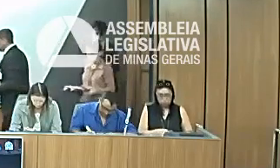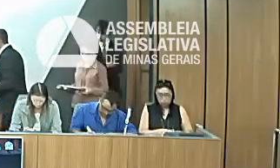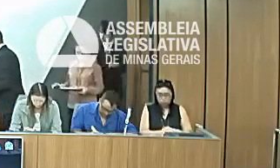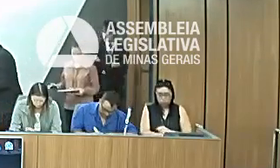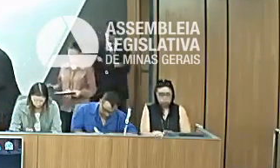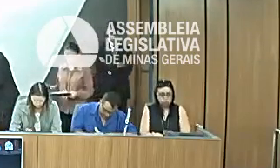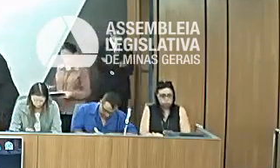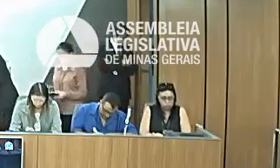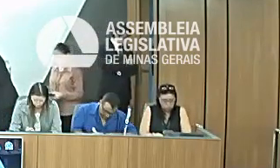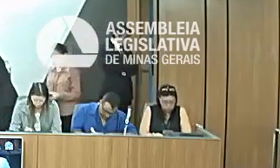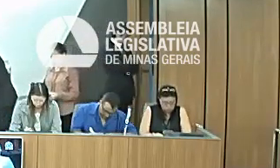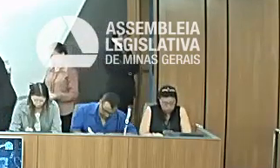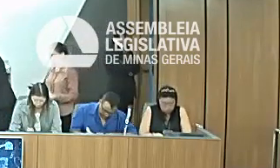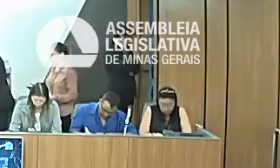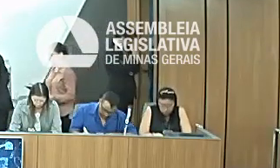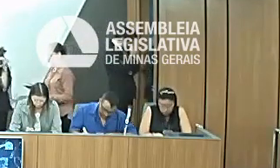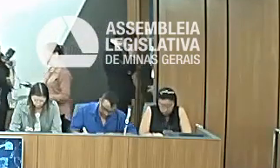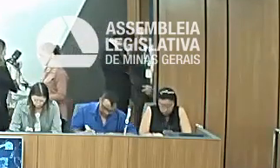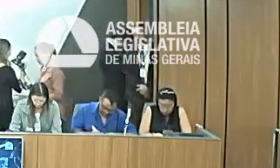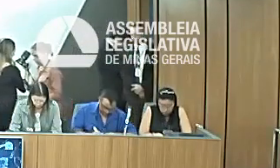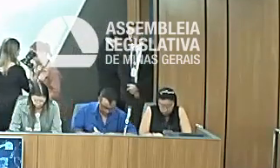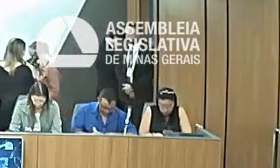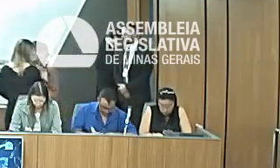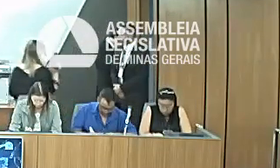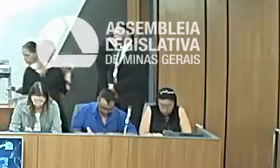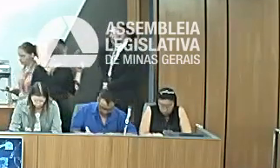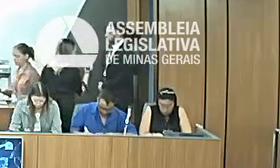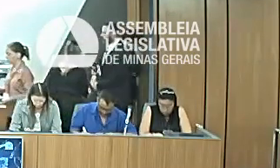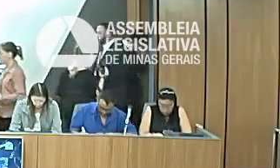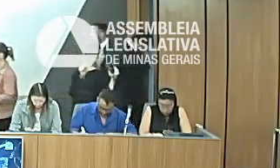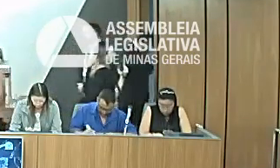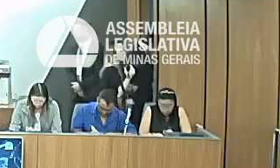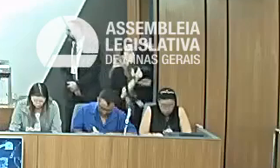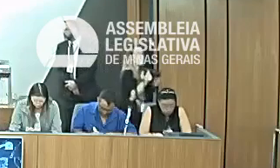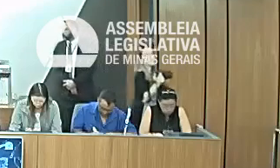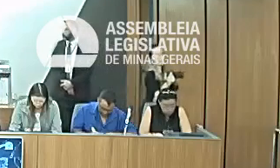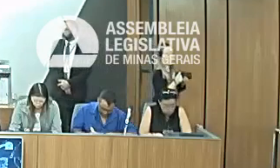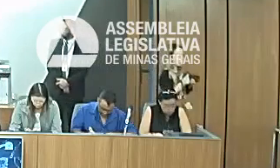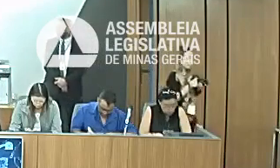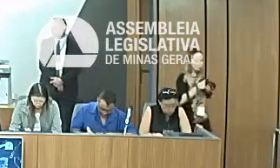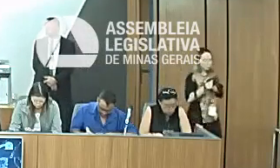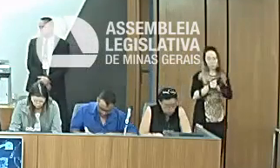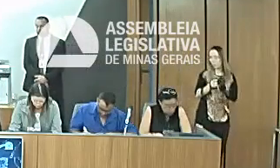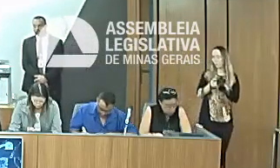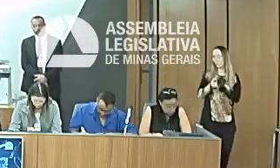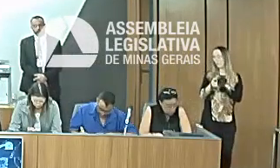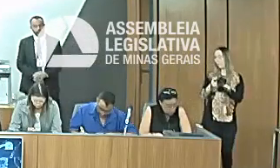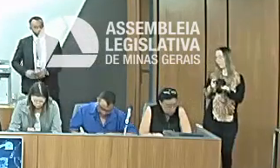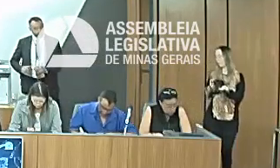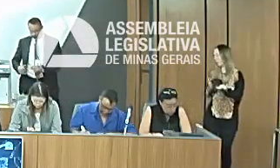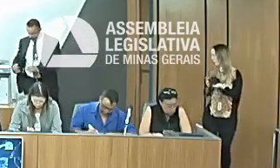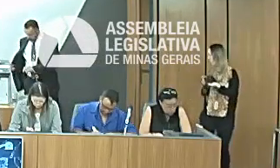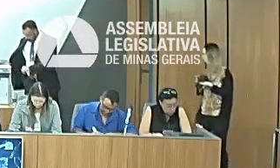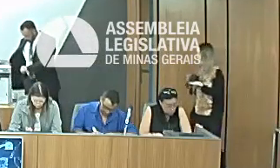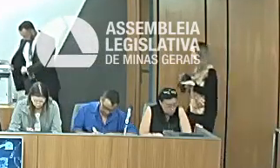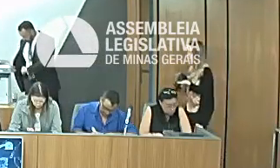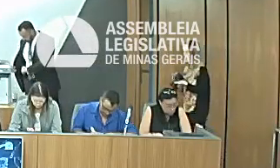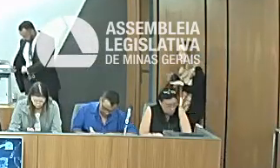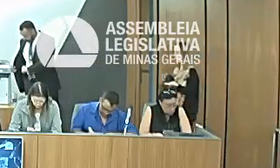autoridades convidadas presidente agradece a presença de todos os agentes penitenciários e sócio-educativos